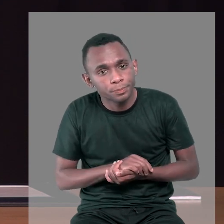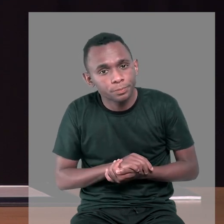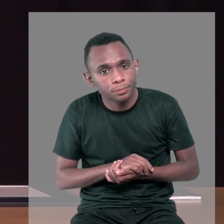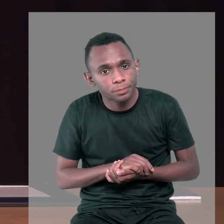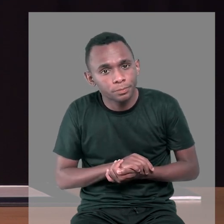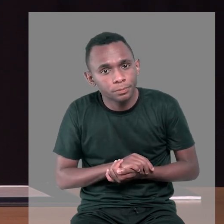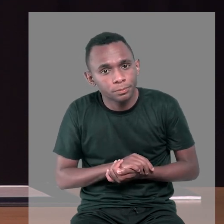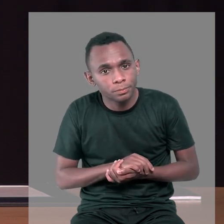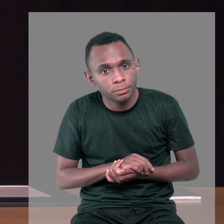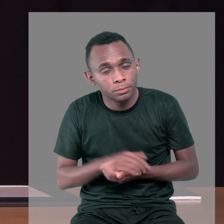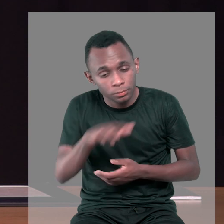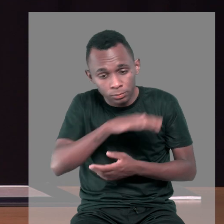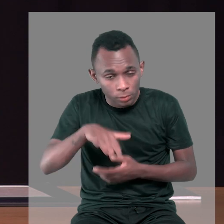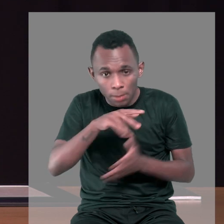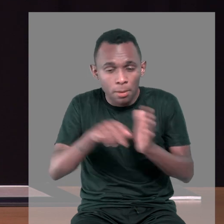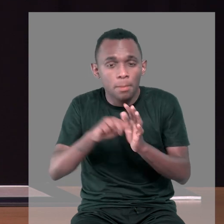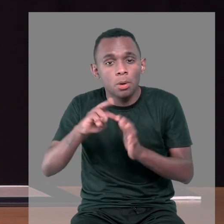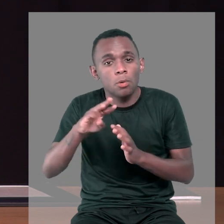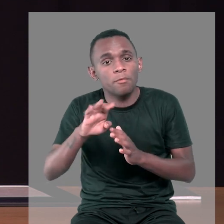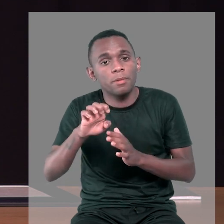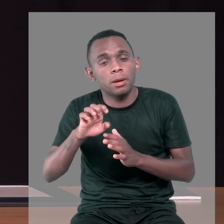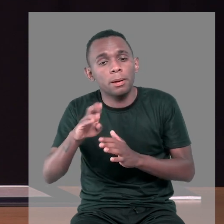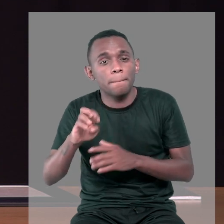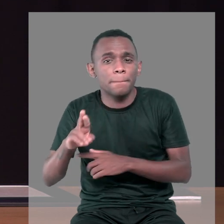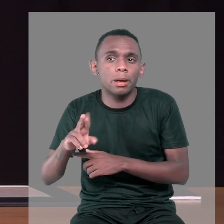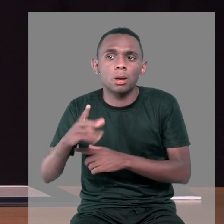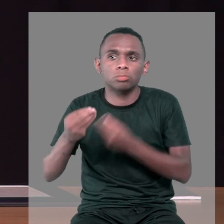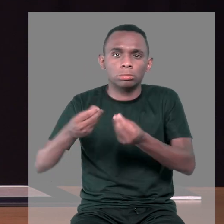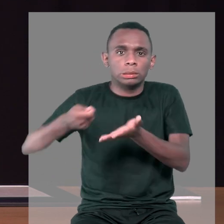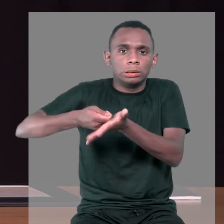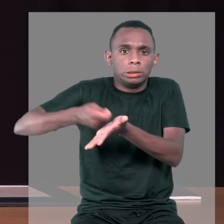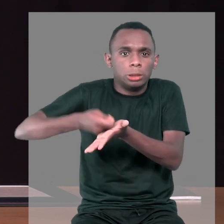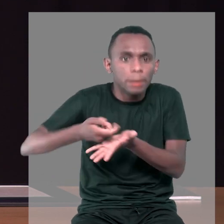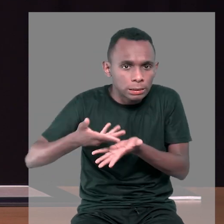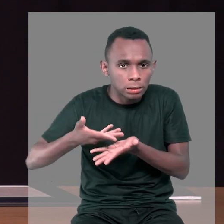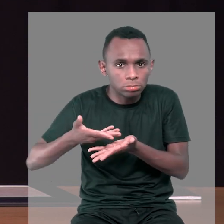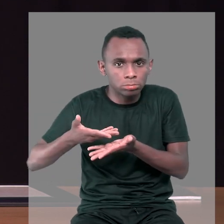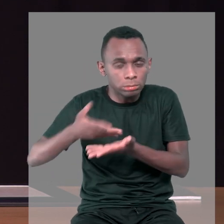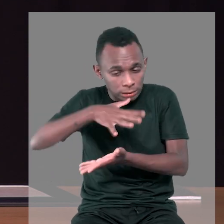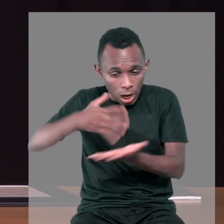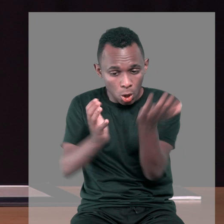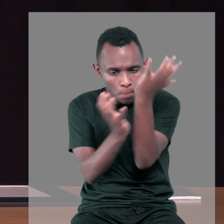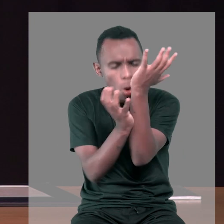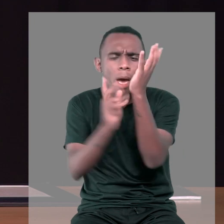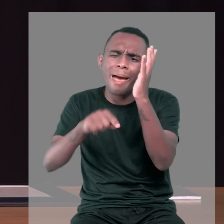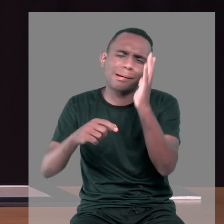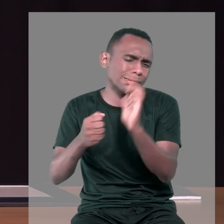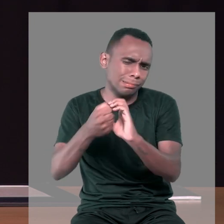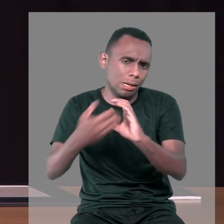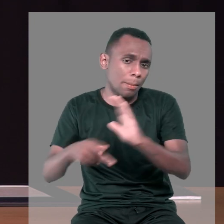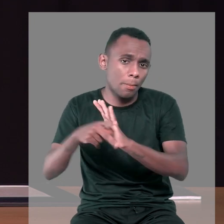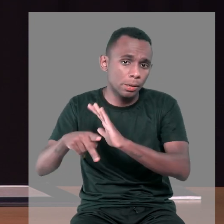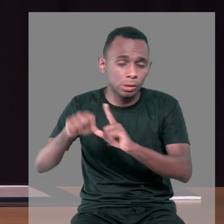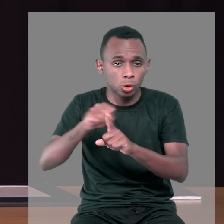E então o tema recorrentemente ressurge nos textos